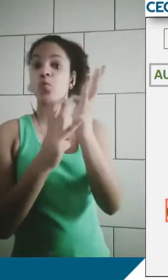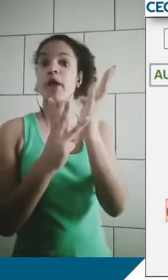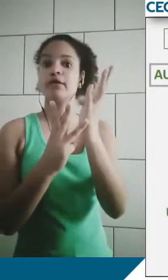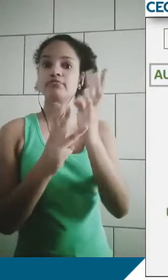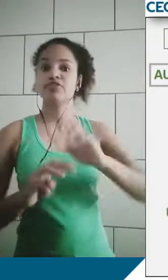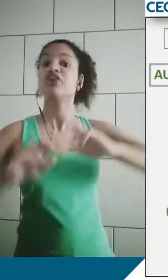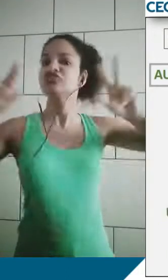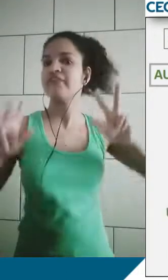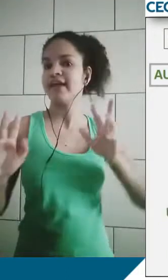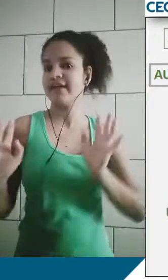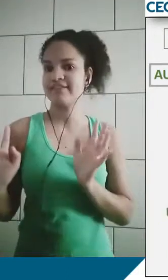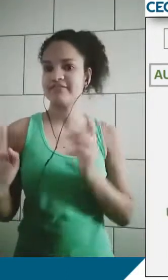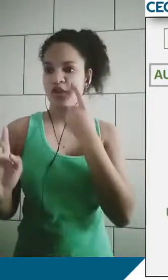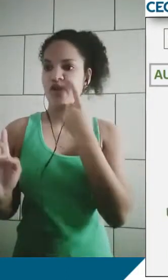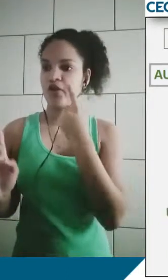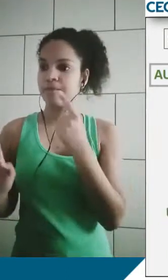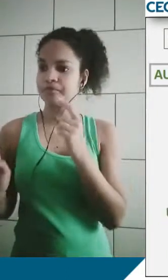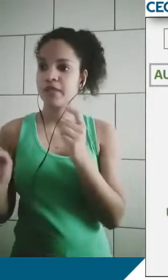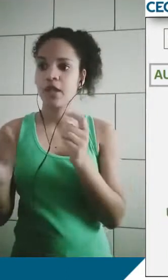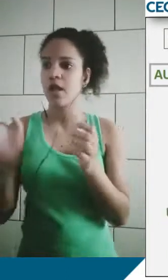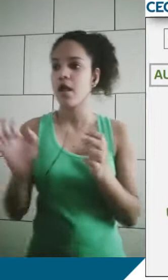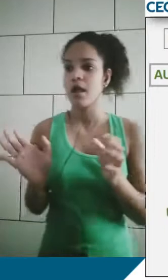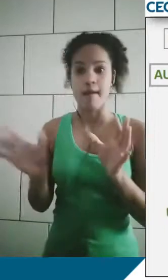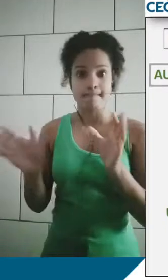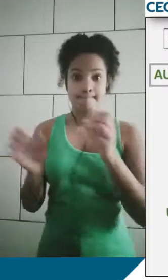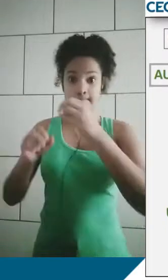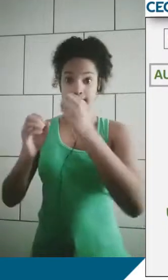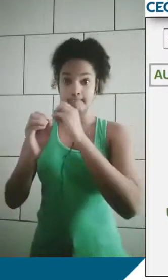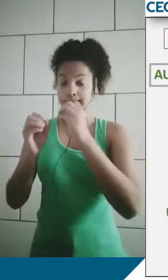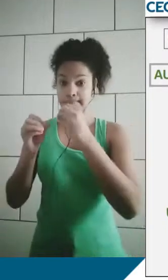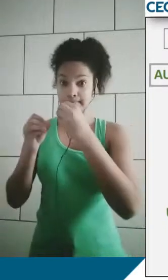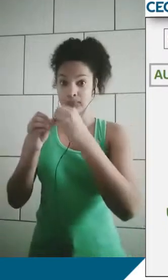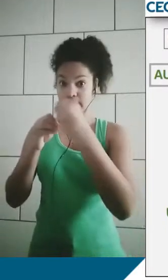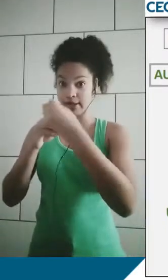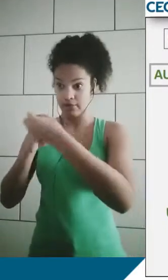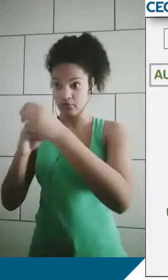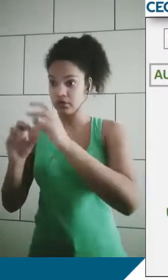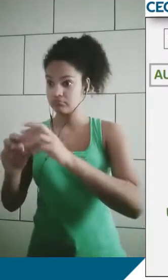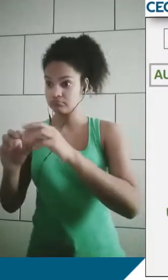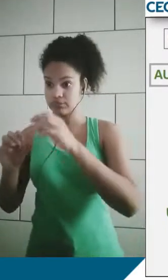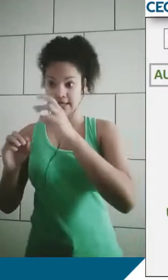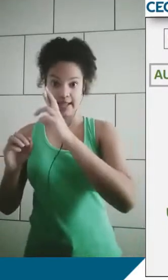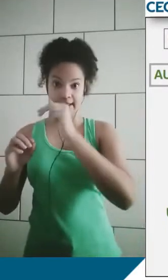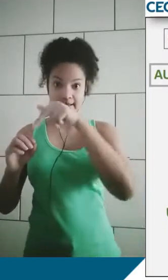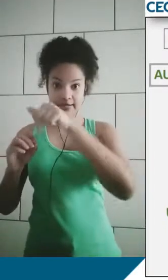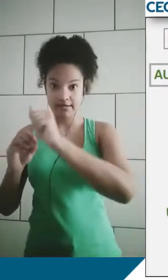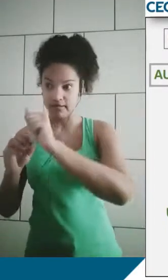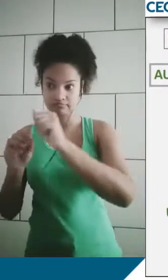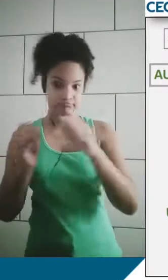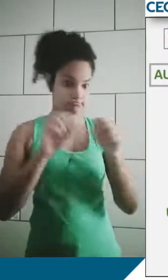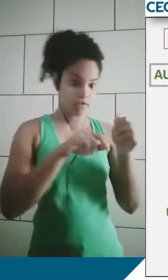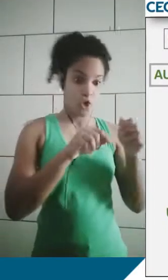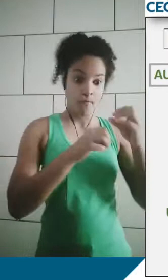eu tenho duas moléculas de RNA mensageiro diferentes, que vieram da mesma molécula de